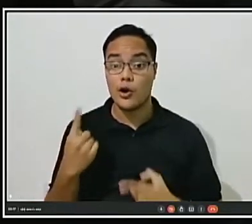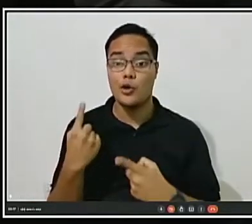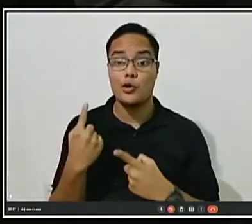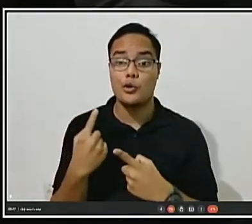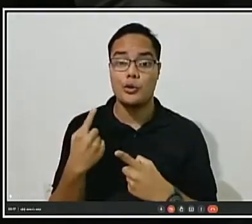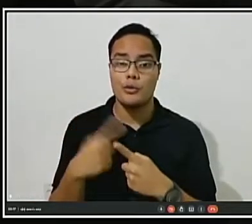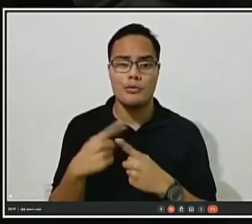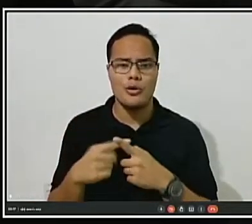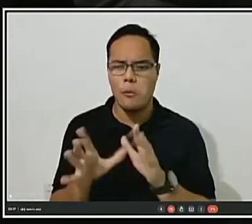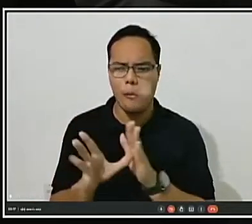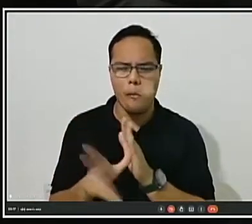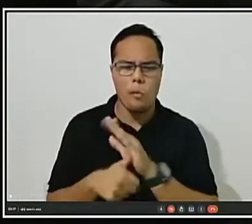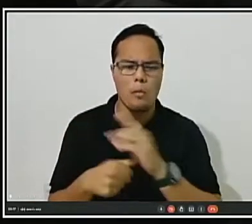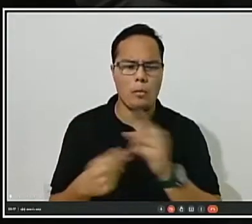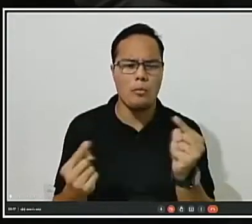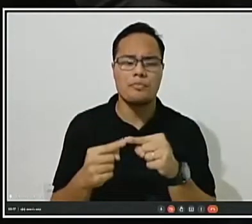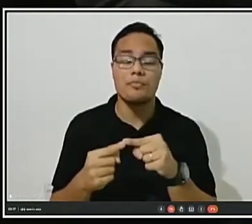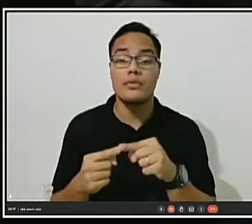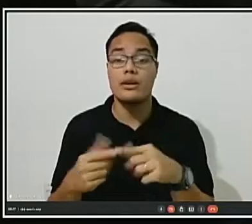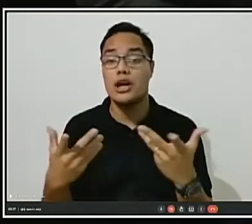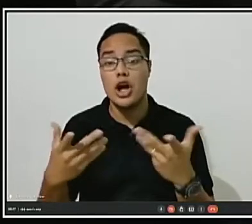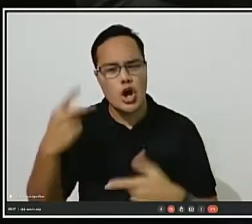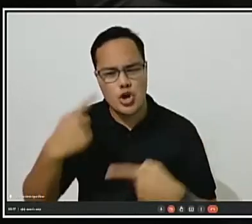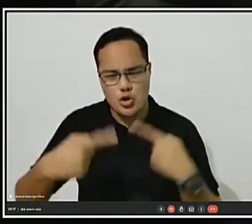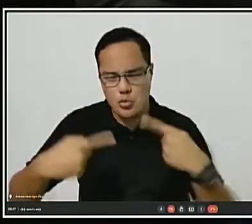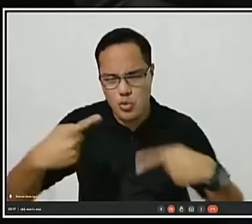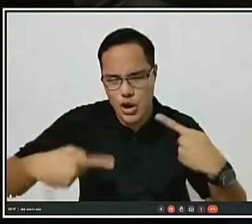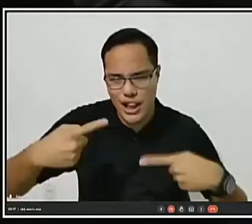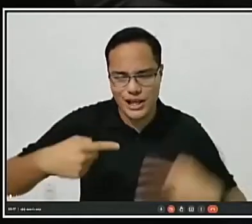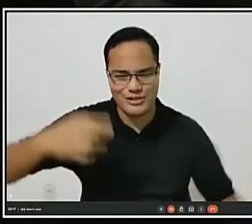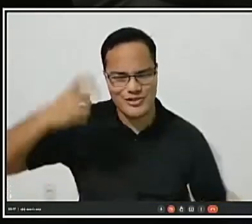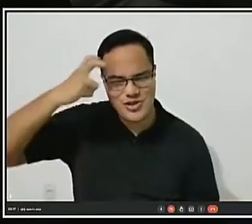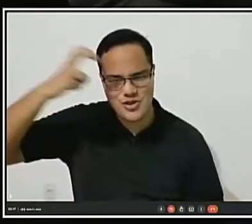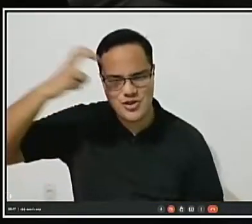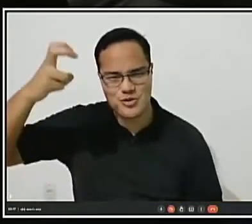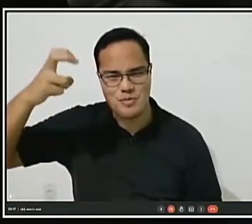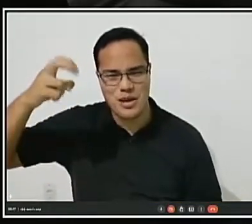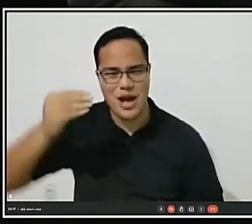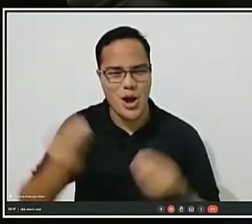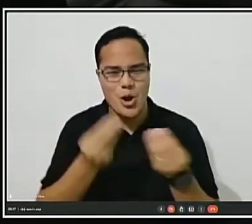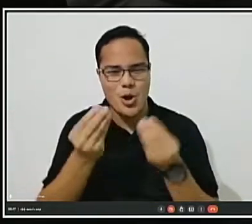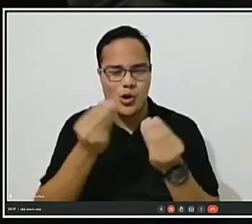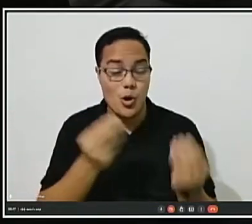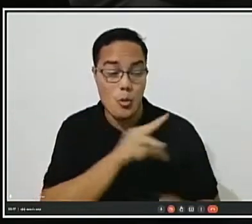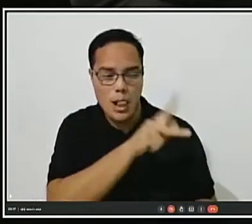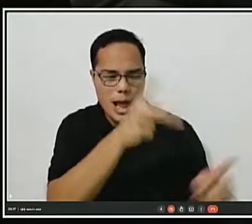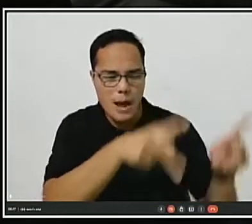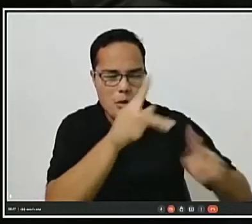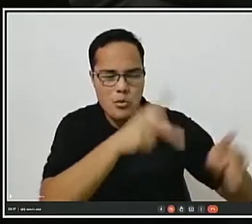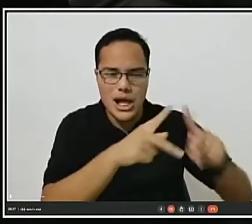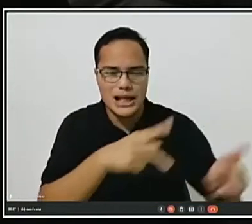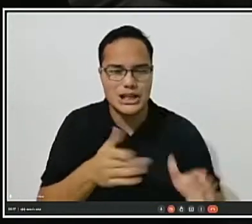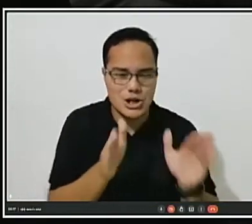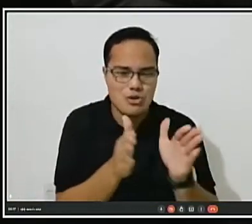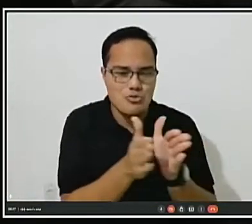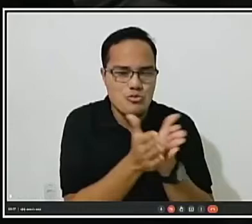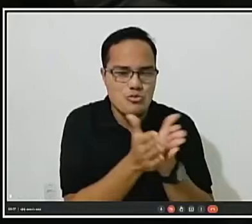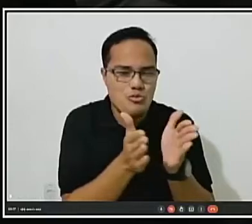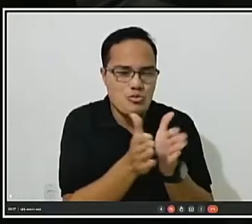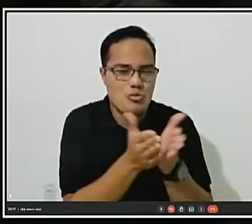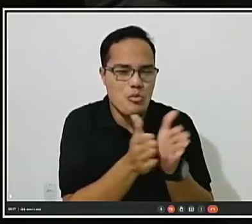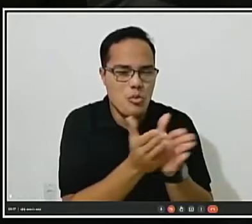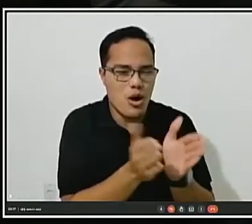sempre, né? Infelizmente, eles compram a população mais desfavorecida com esse tipo de ação, né? Vão lá,